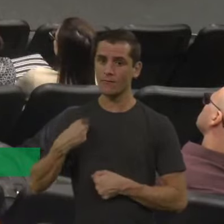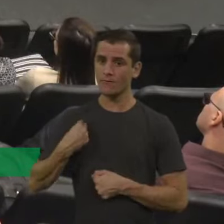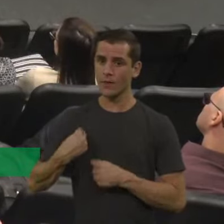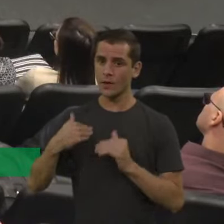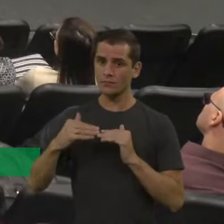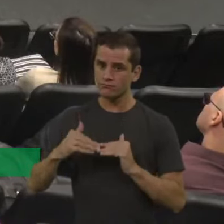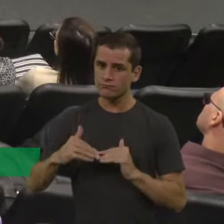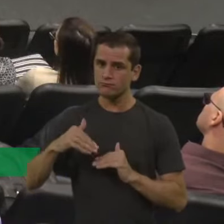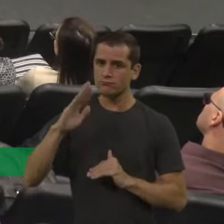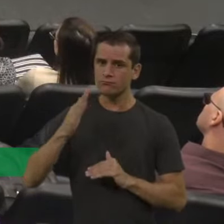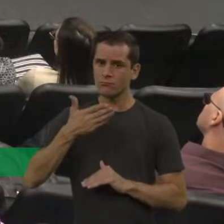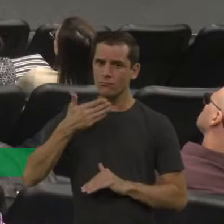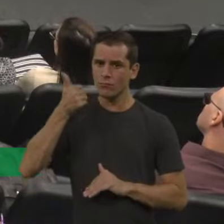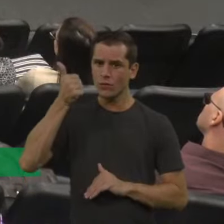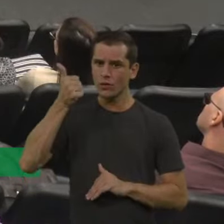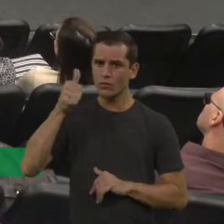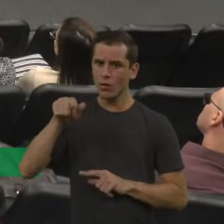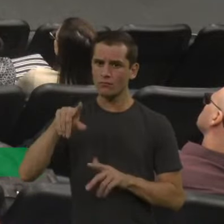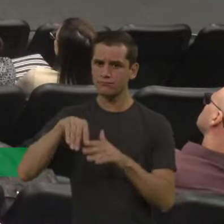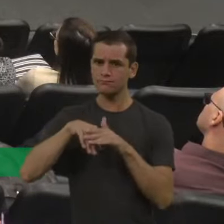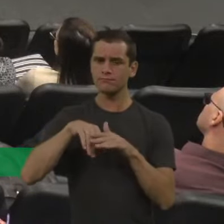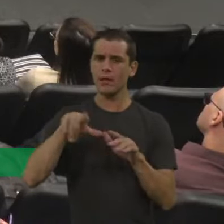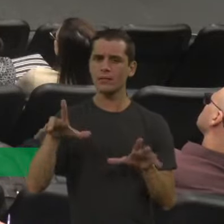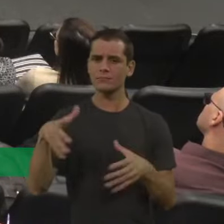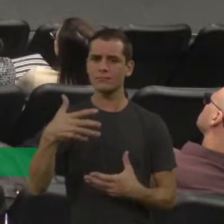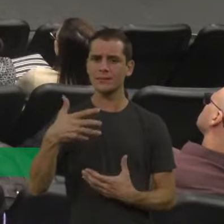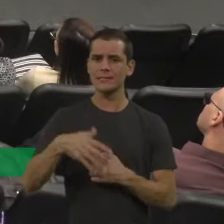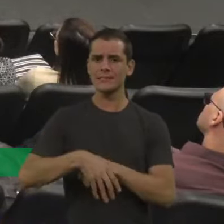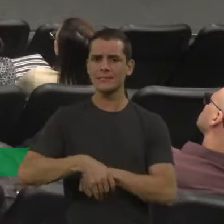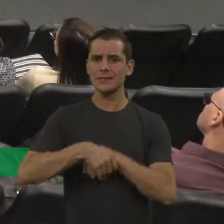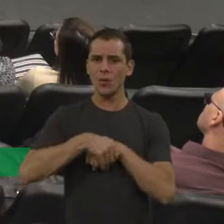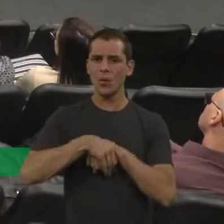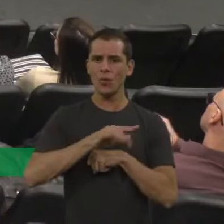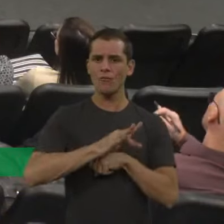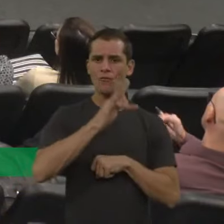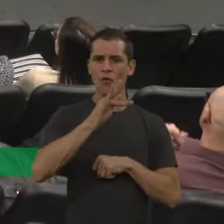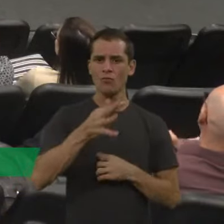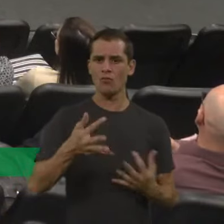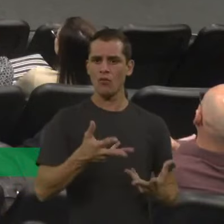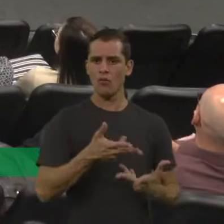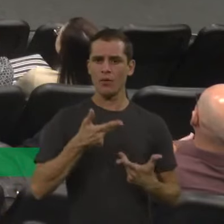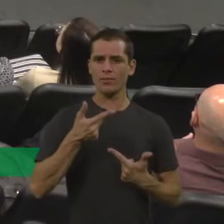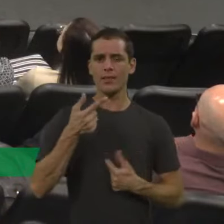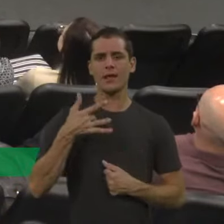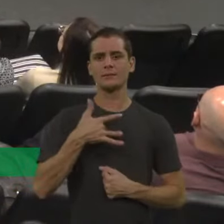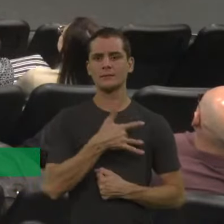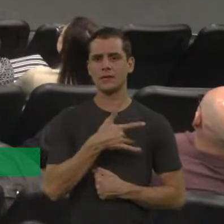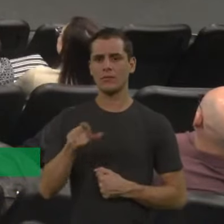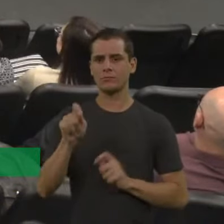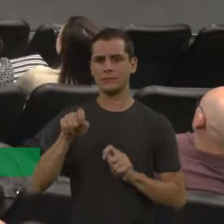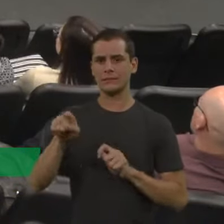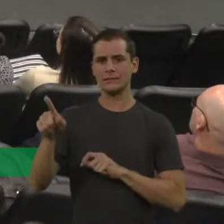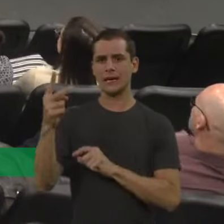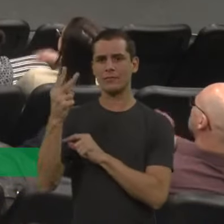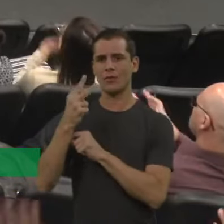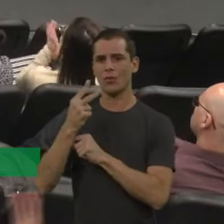vamos guardá-las para um futuro melhor, com mais qualidade, com mais saúde, para que elas possam cuidar de nós.